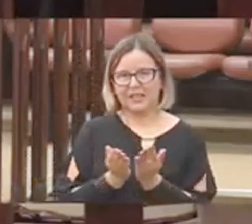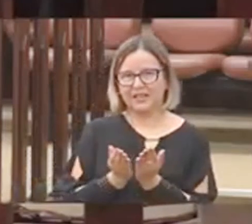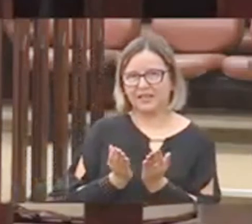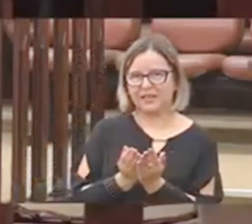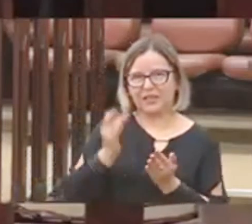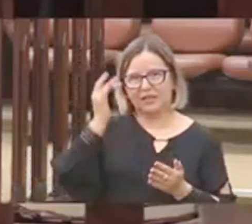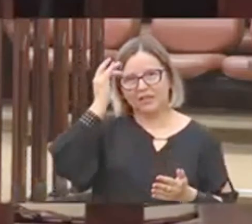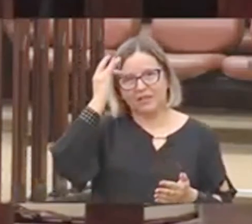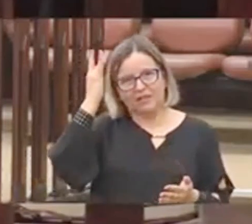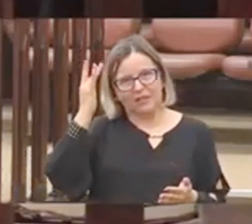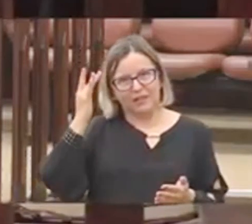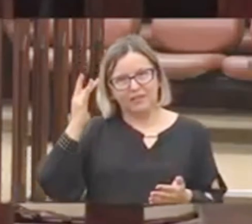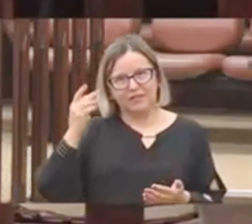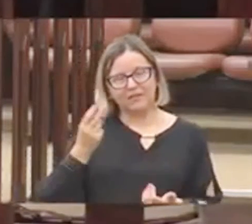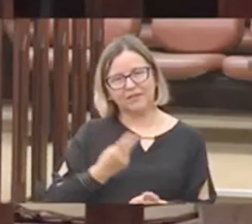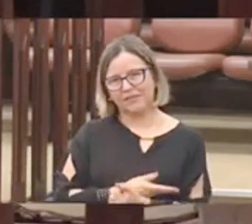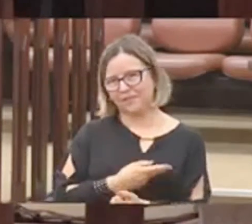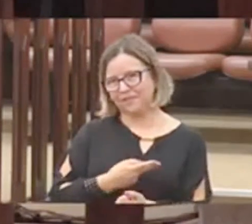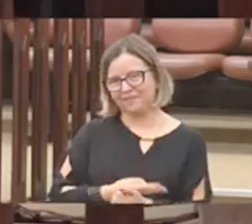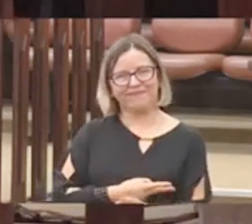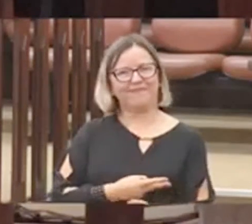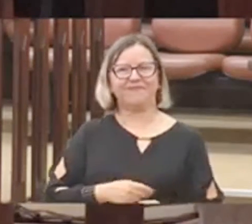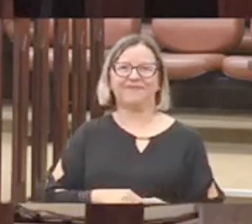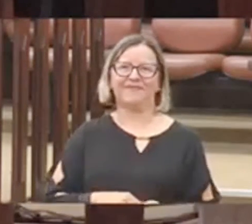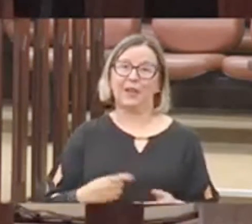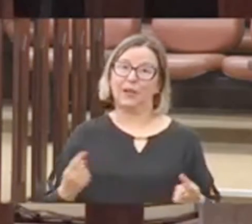enganado. É o contrário.